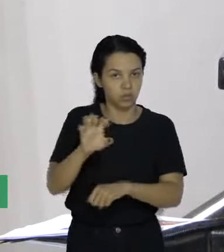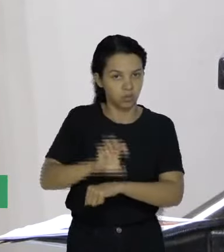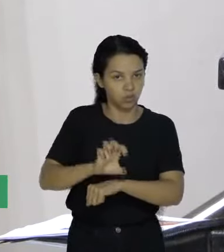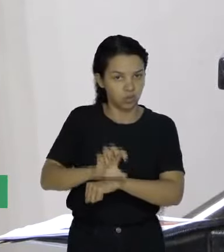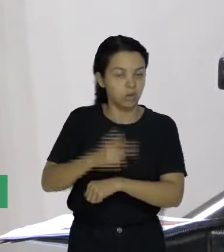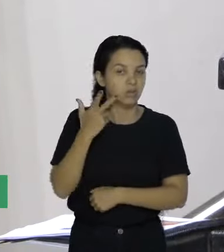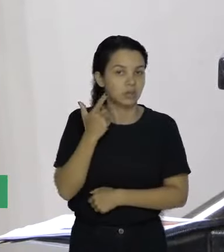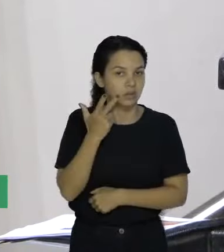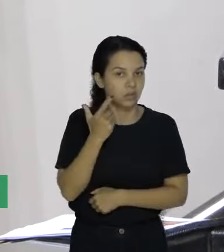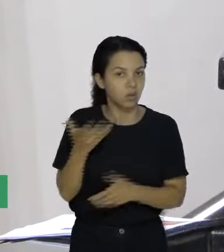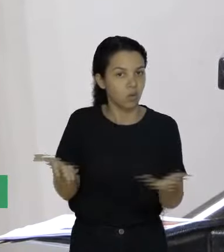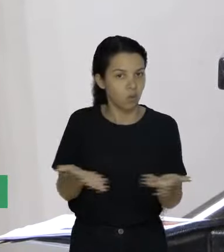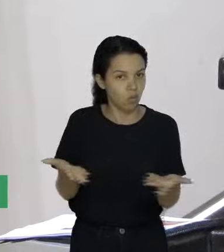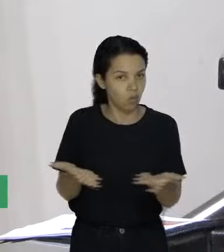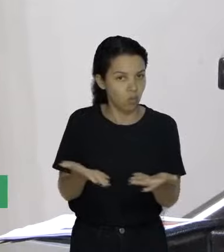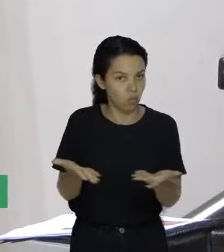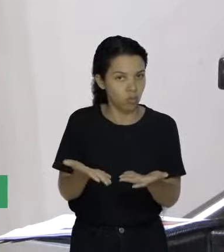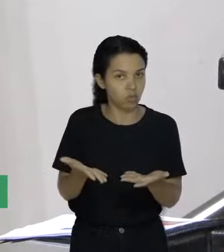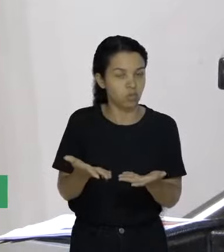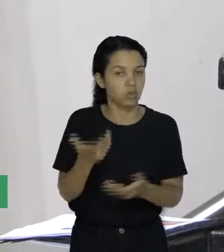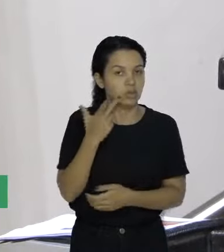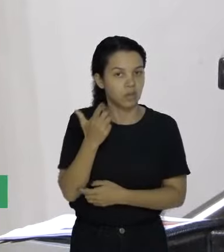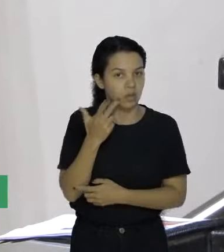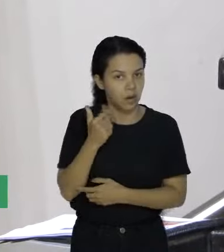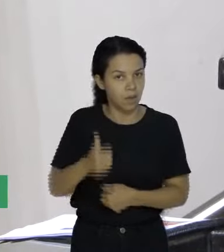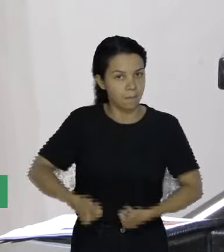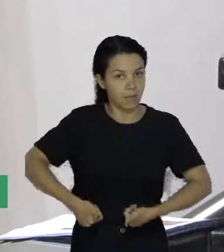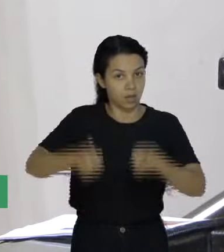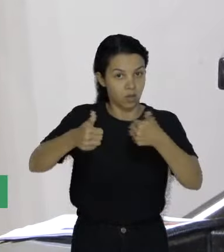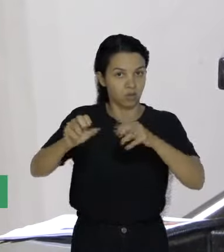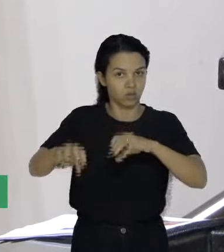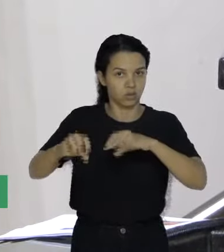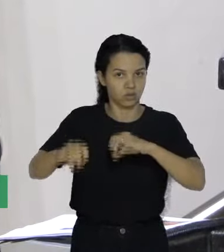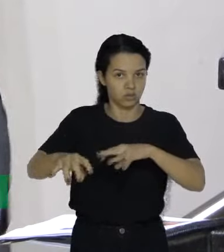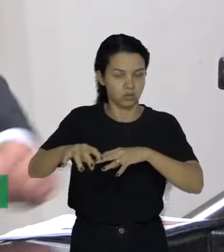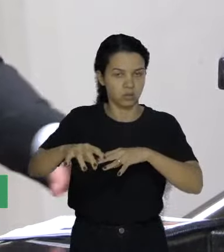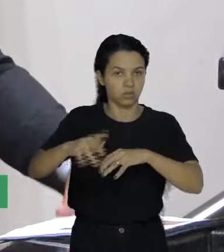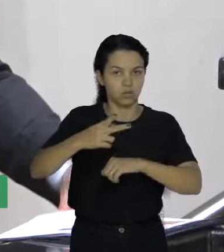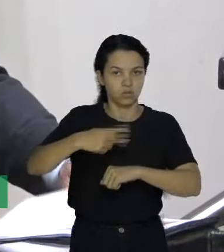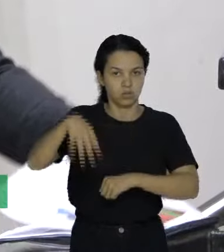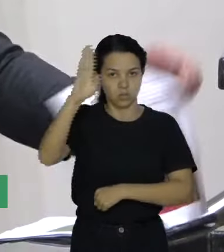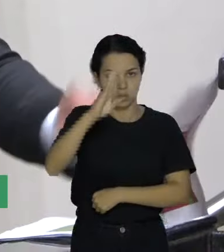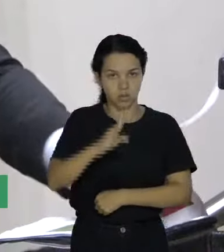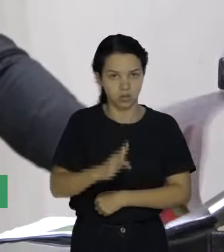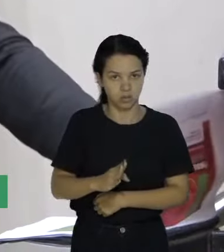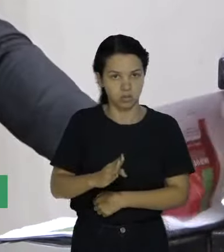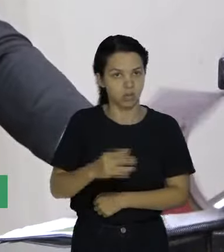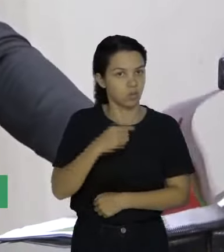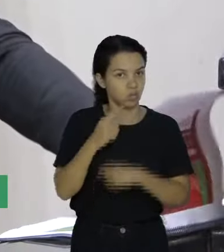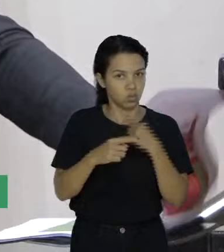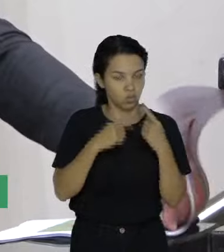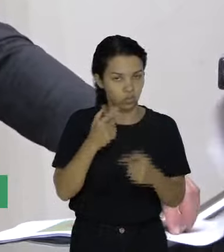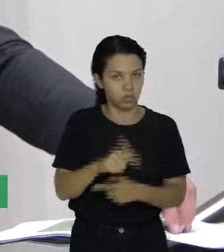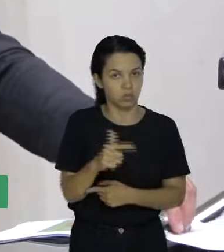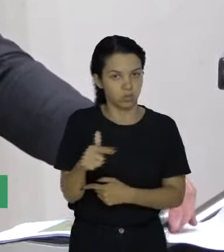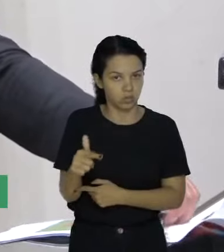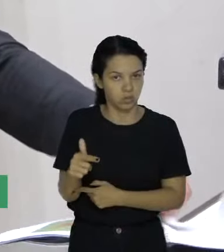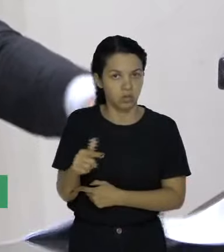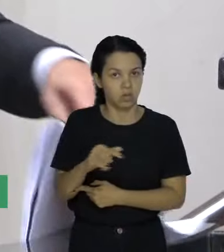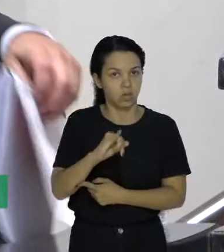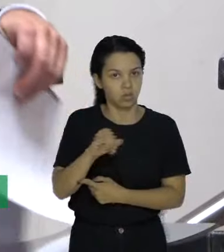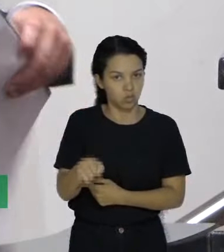hoje o Ceará tem a melhor Educação do nosso país não tenho dúvida Deputado Júlio e vossa excelência se destacou Eu